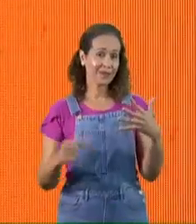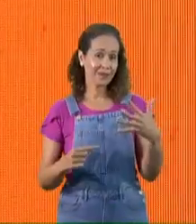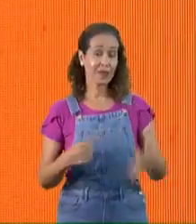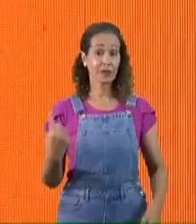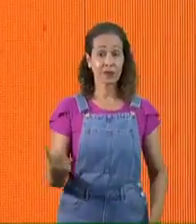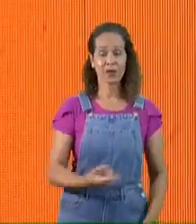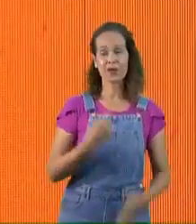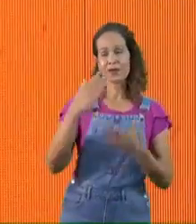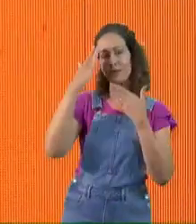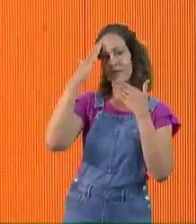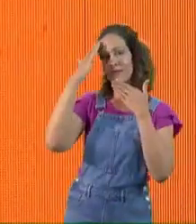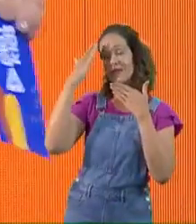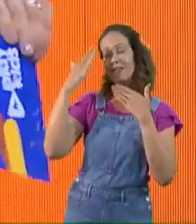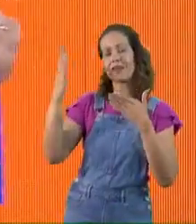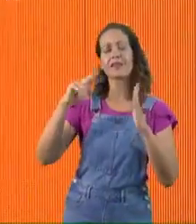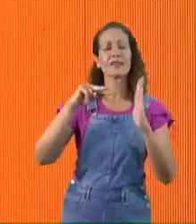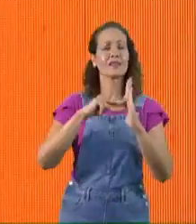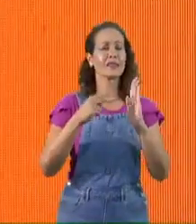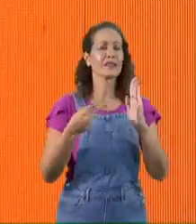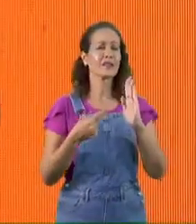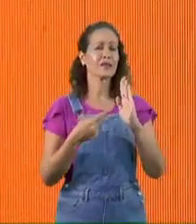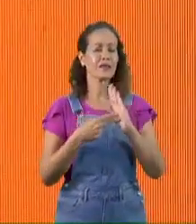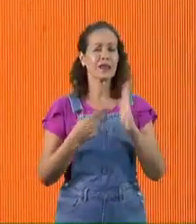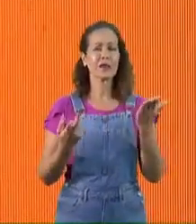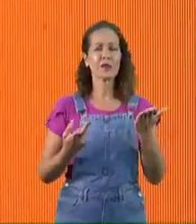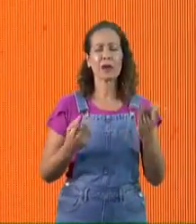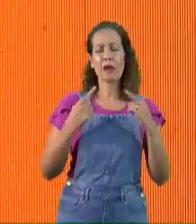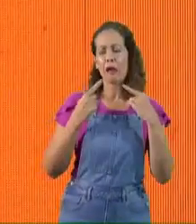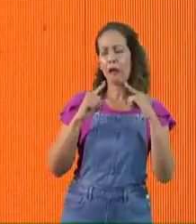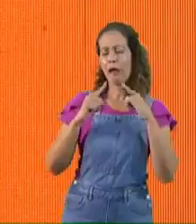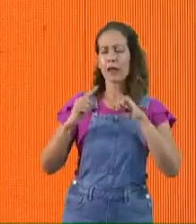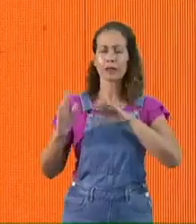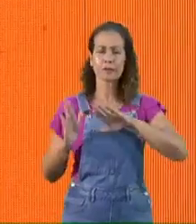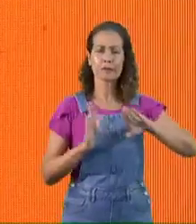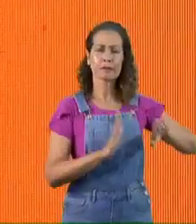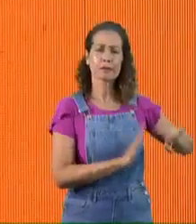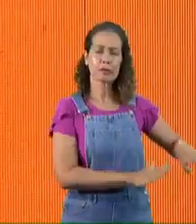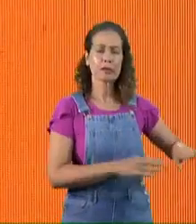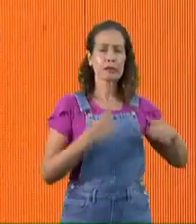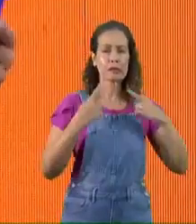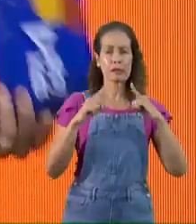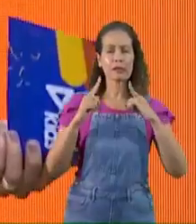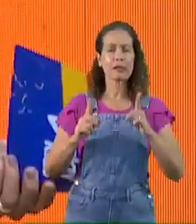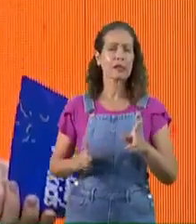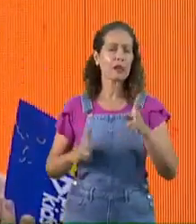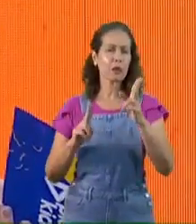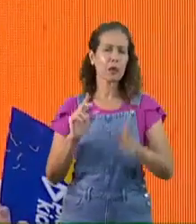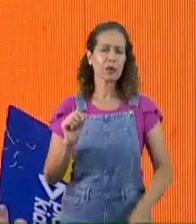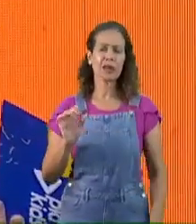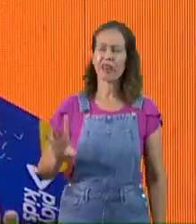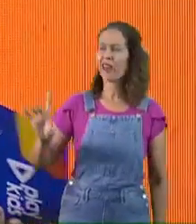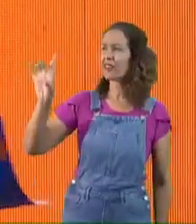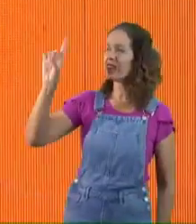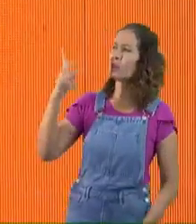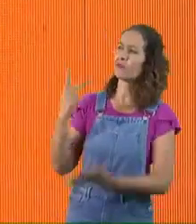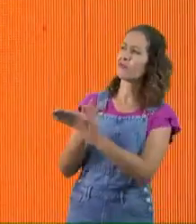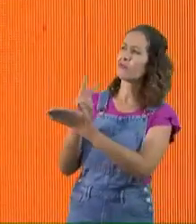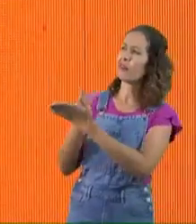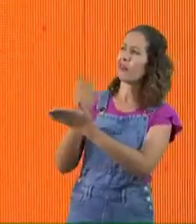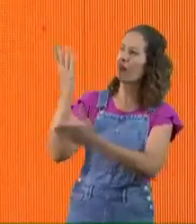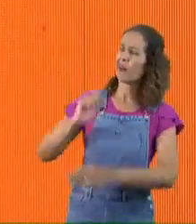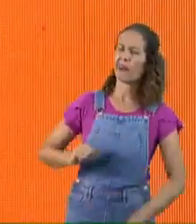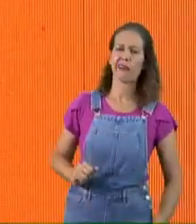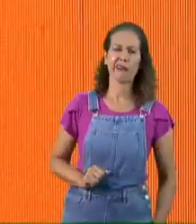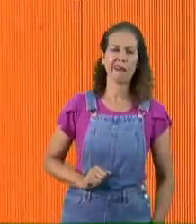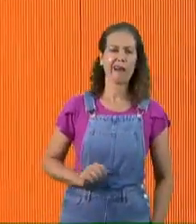somos gratos, nós estamos lançando para fora toda murmuração. Murmurar é dizer para Deus que Deus errou. Deus errou